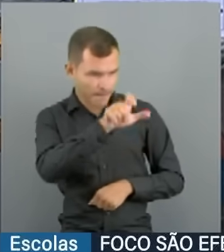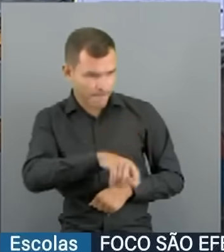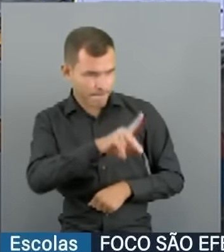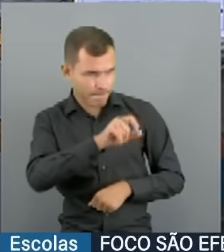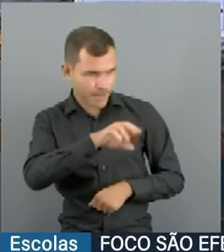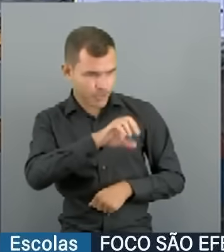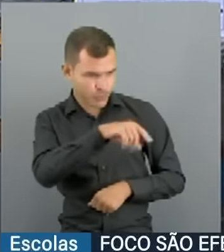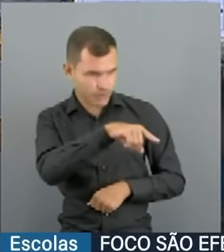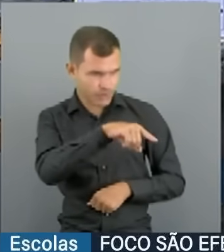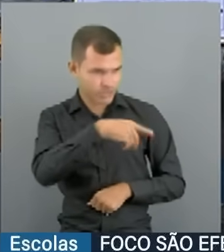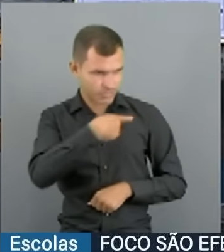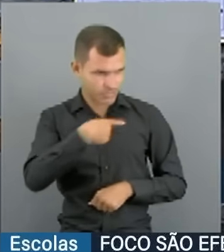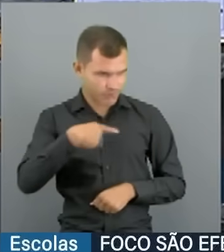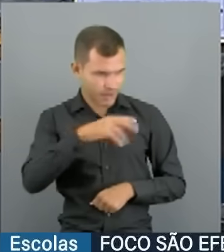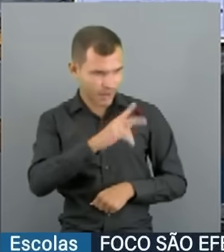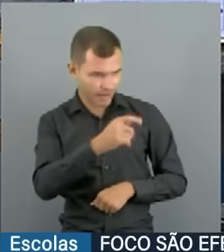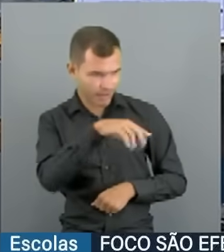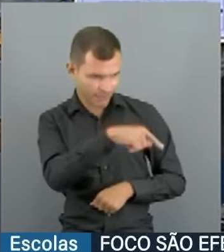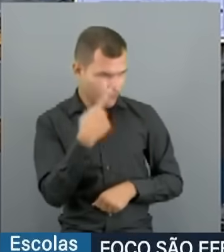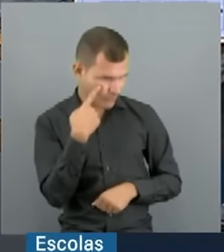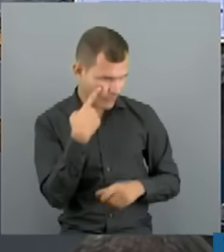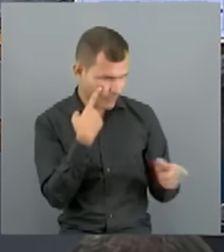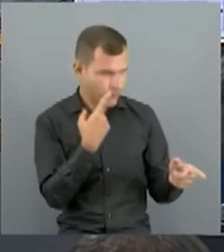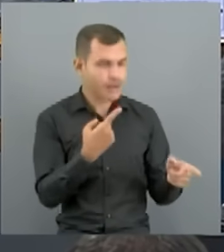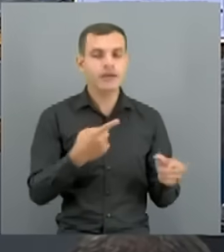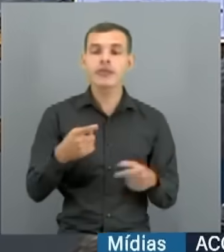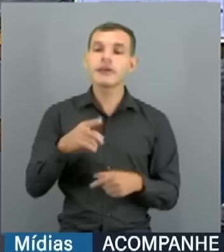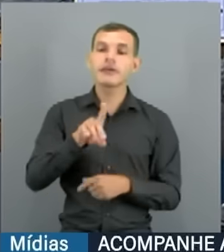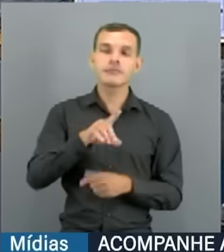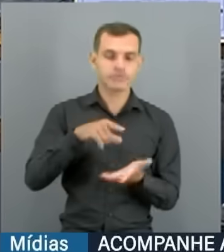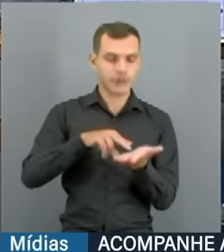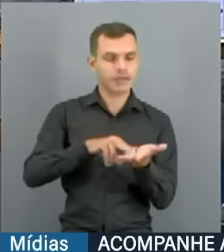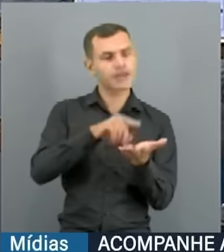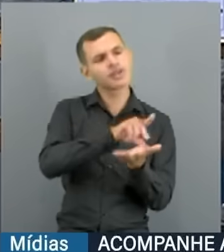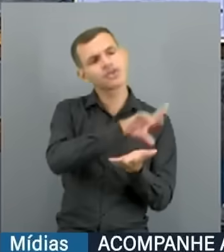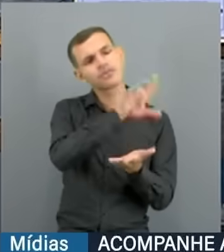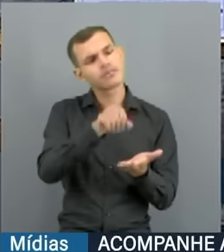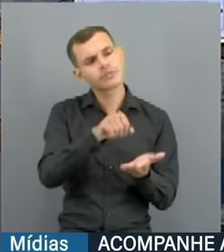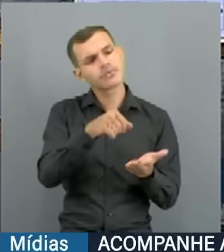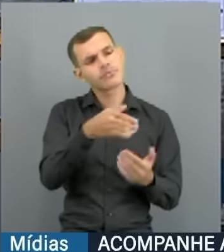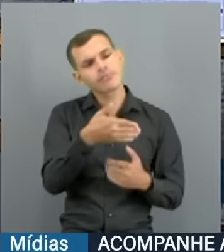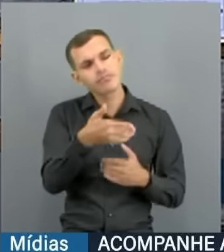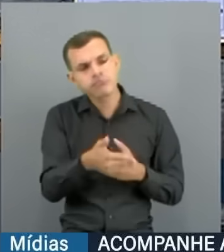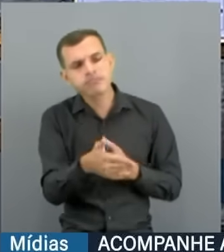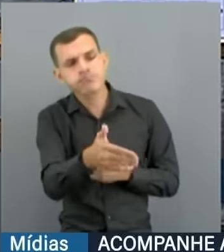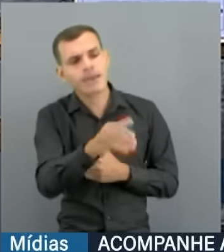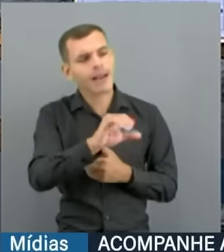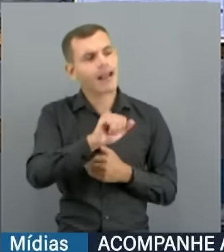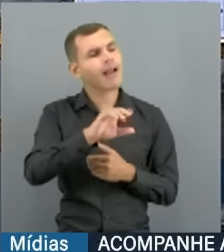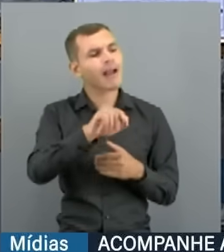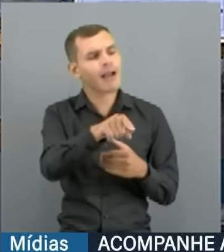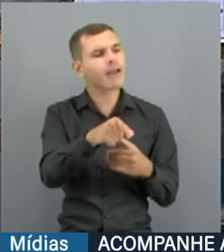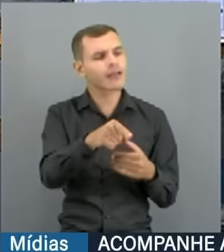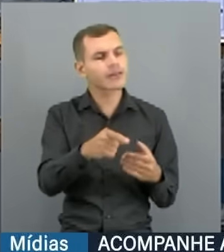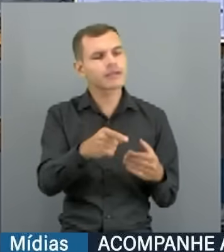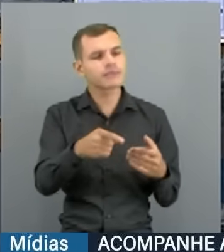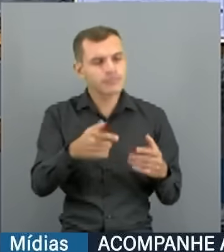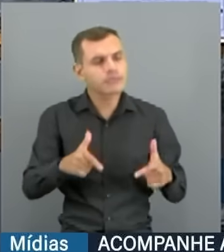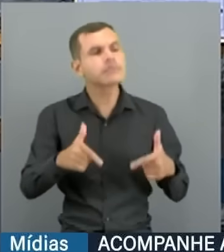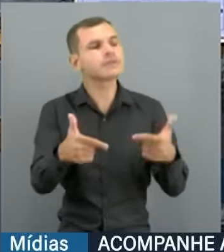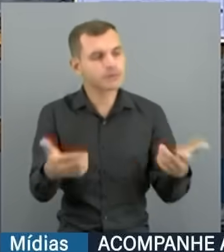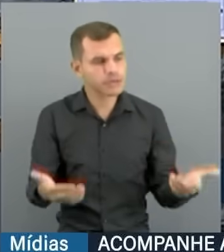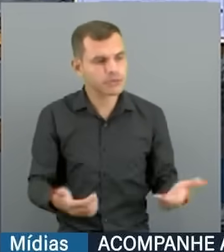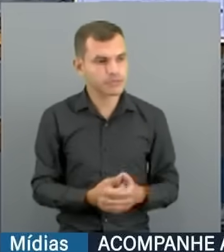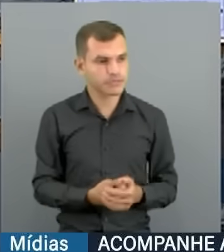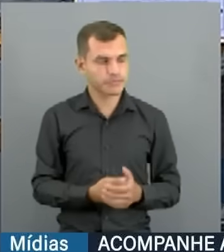diz o seguinte: vocês vão esperar até quando para ativar os caques? Tem muito caque ati